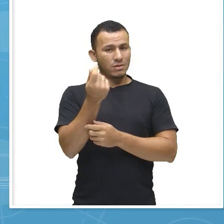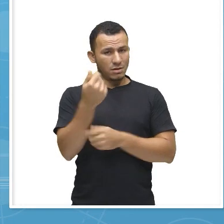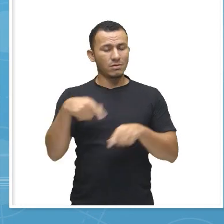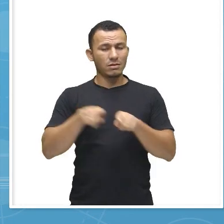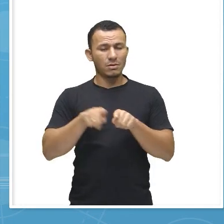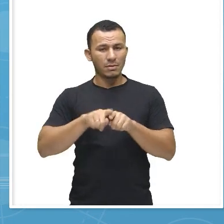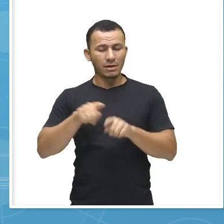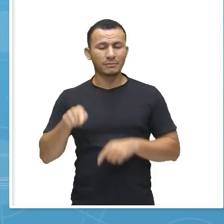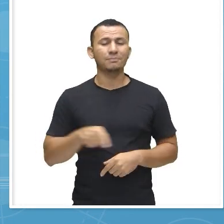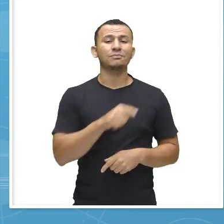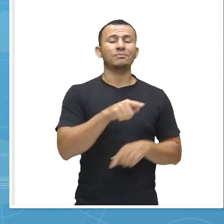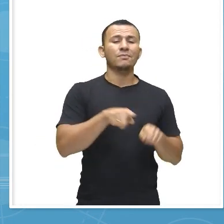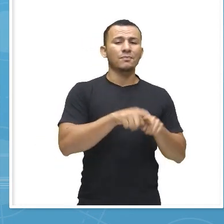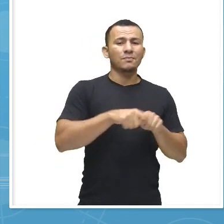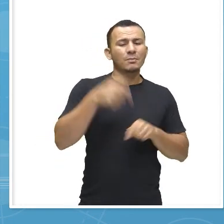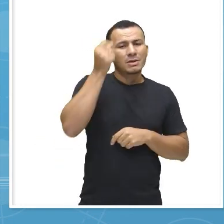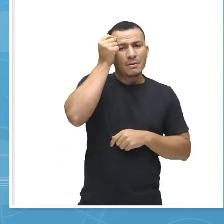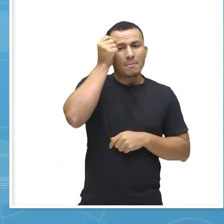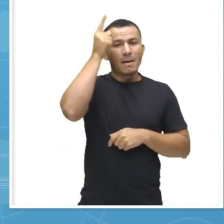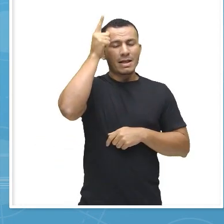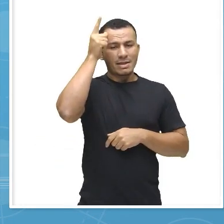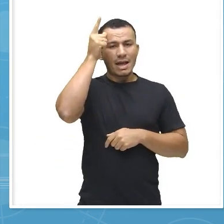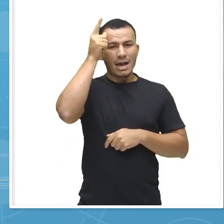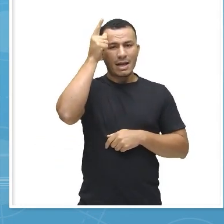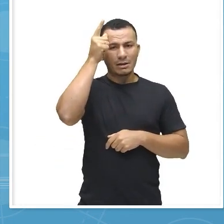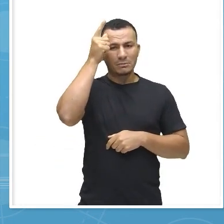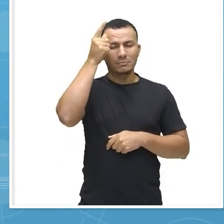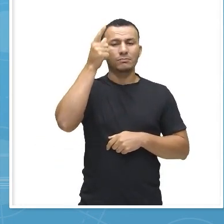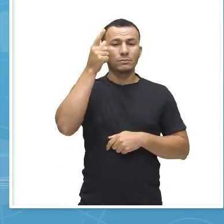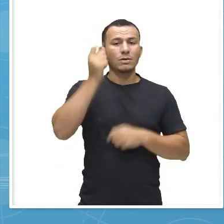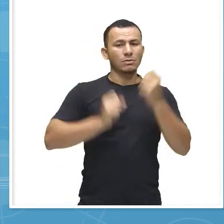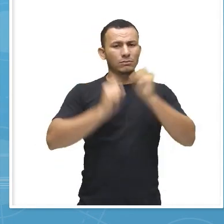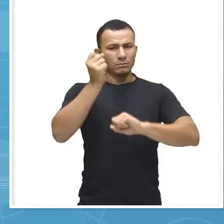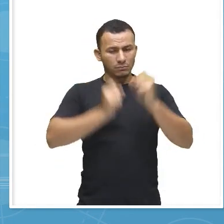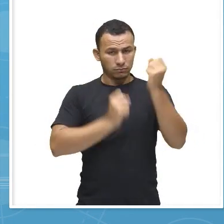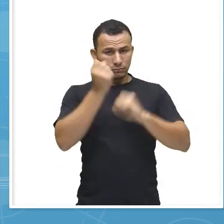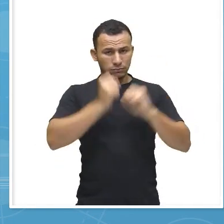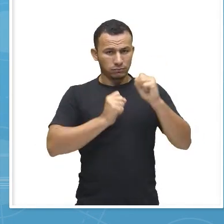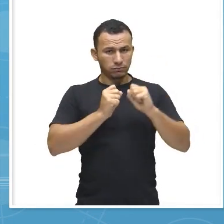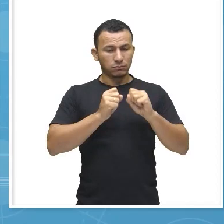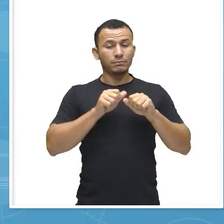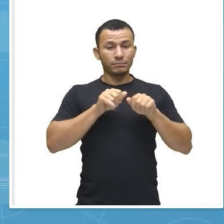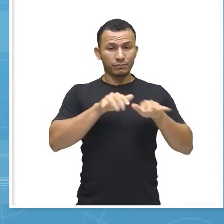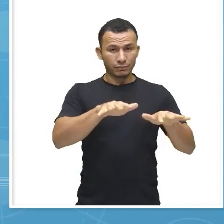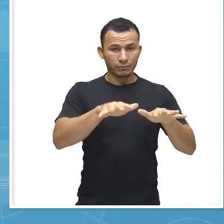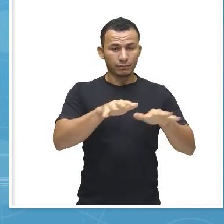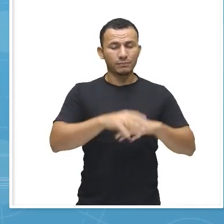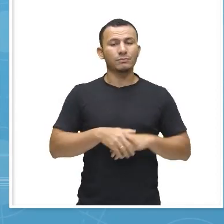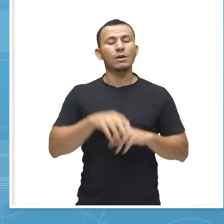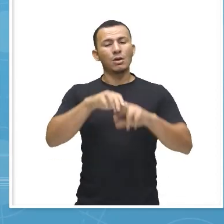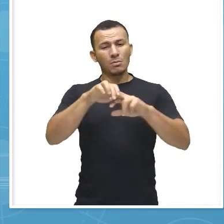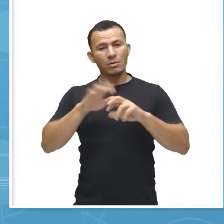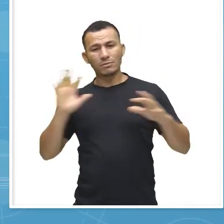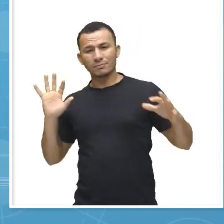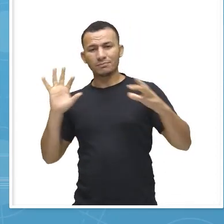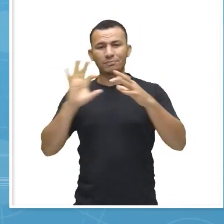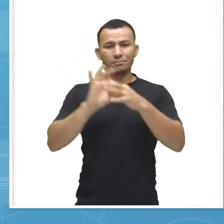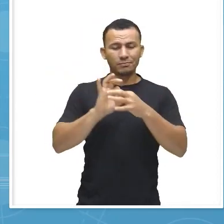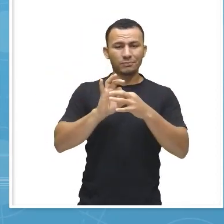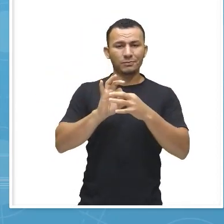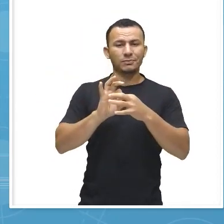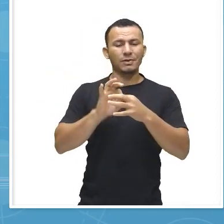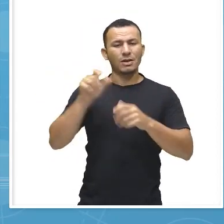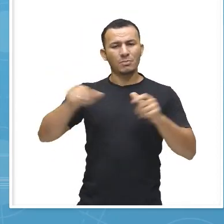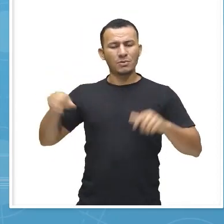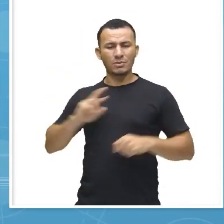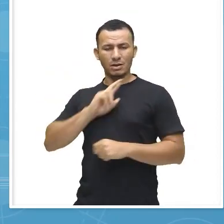dinheiro, e uma mentalidade empreendedora. É justamente essa mentalidade empreendedora que está associada aos puritanos. Eles tinham essa